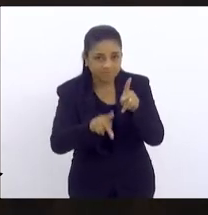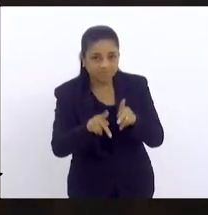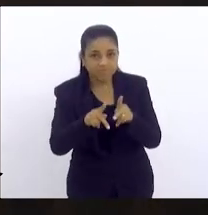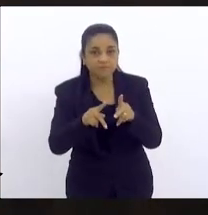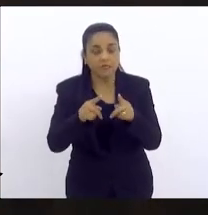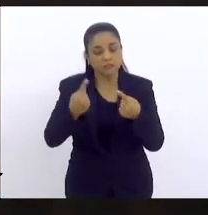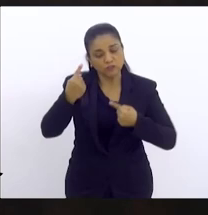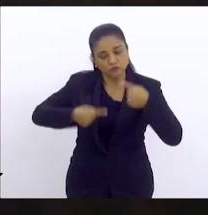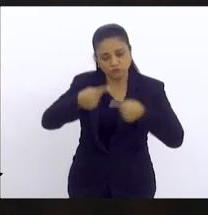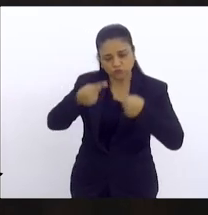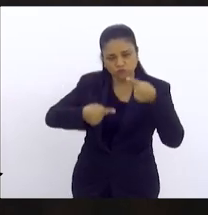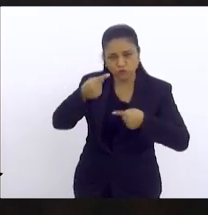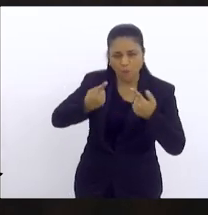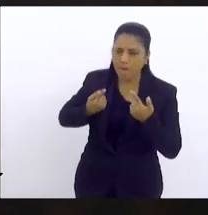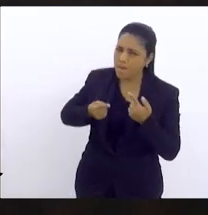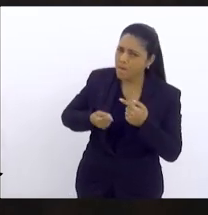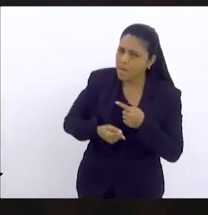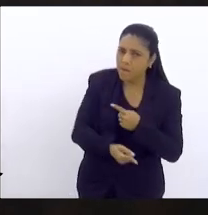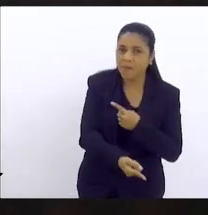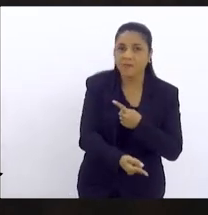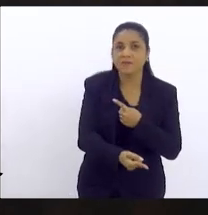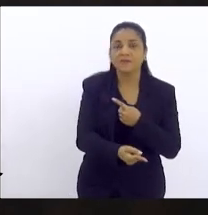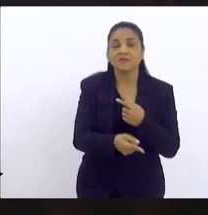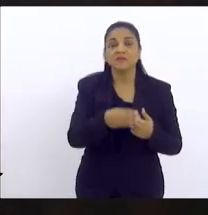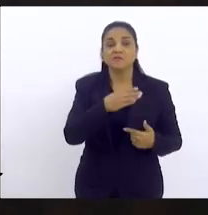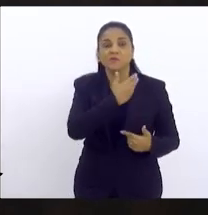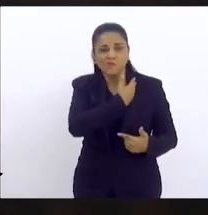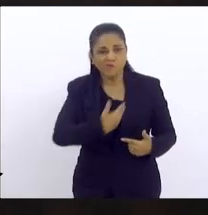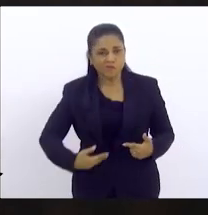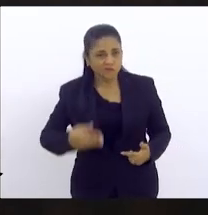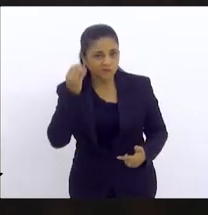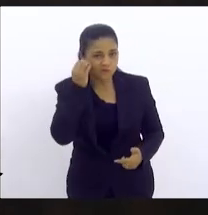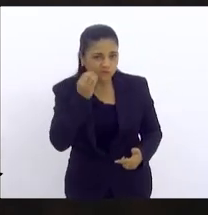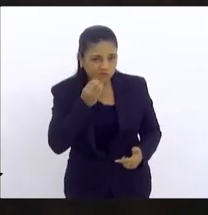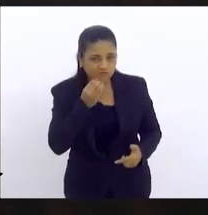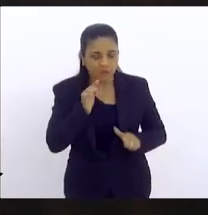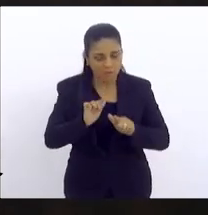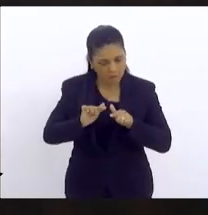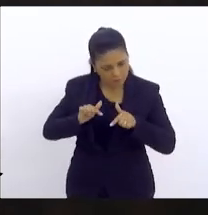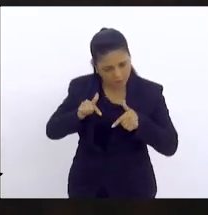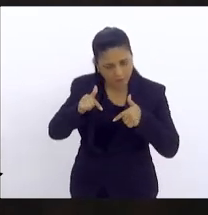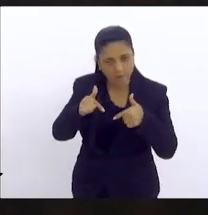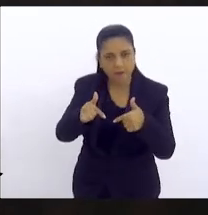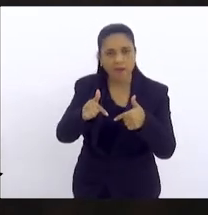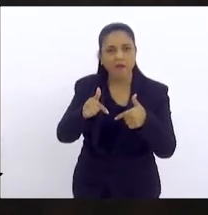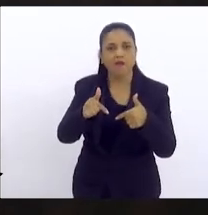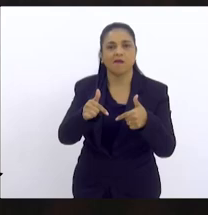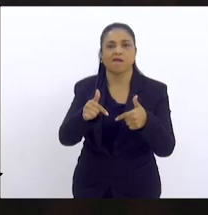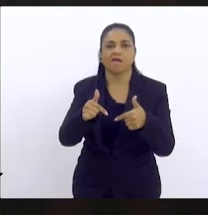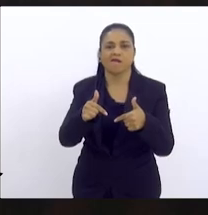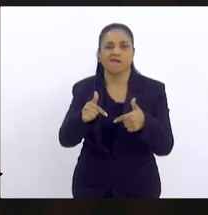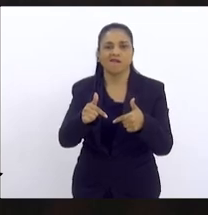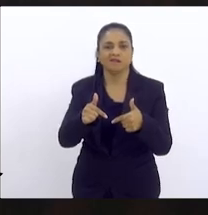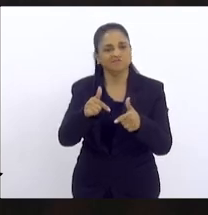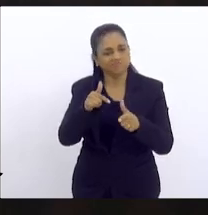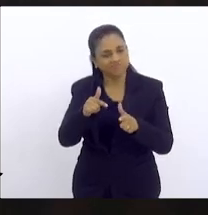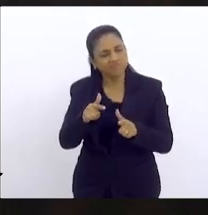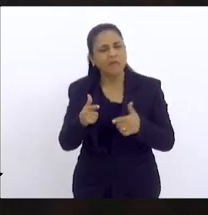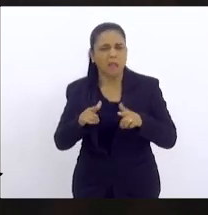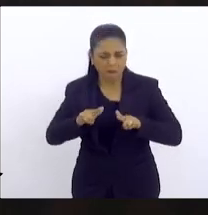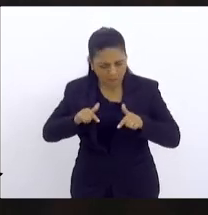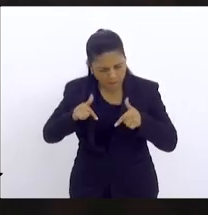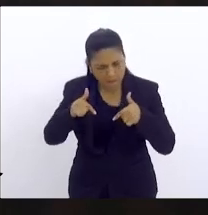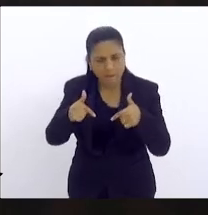discussão não tem faltado por parte do governador do Estado Governador Cláudio Castro tem se empenhado demais